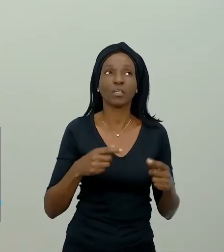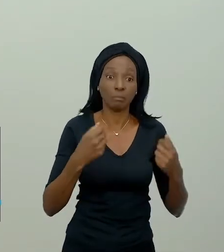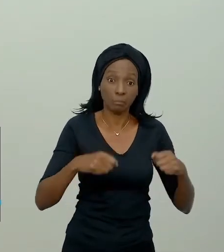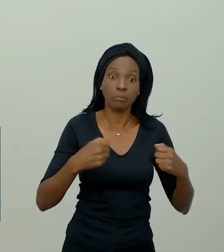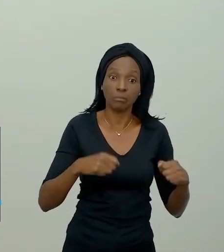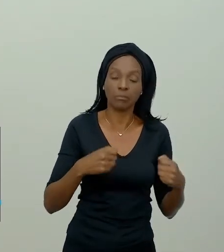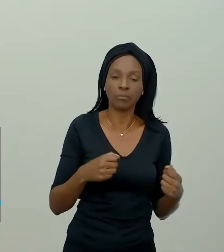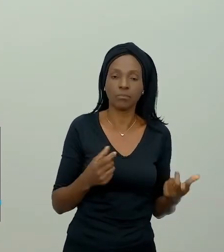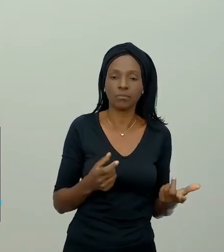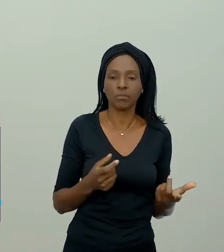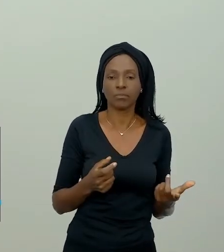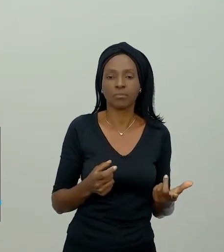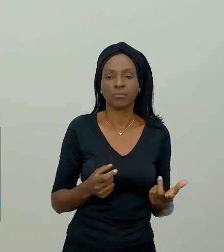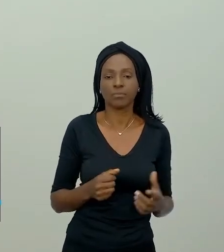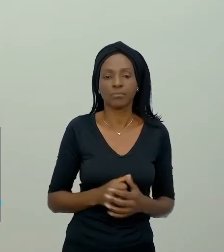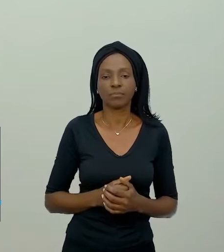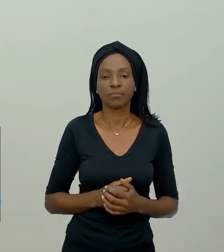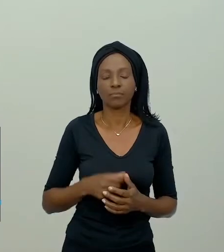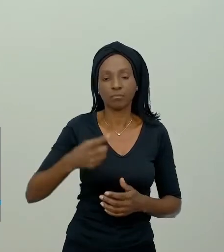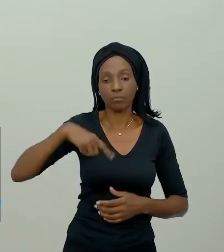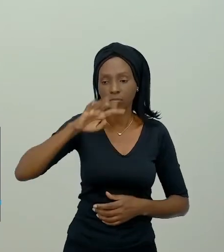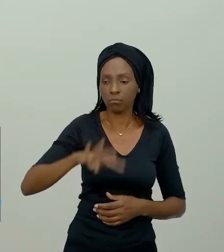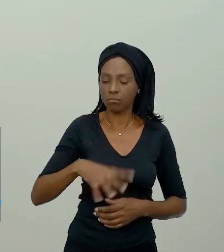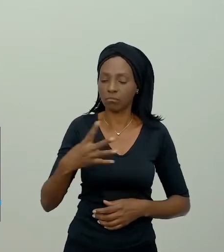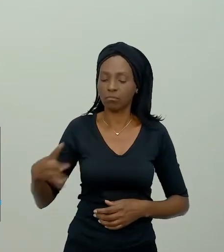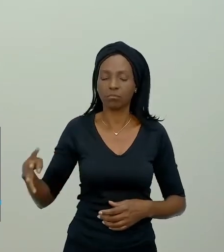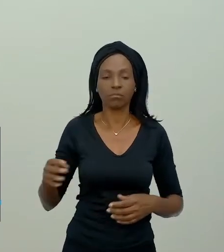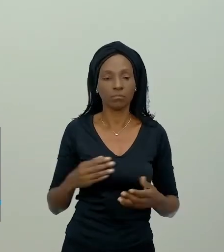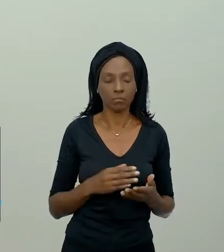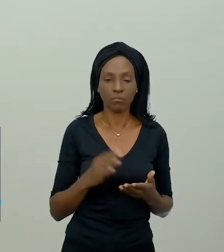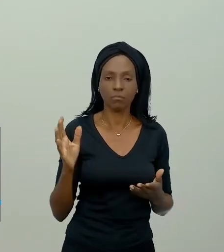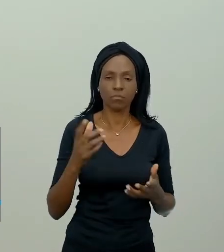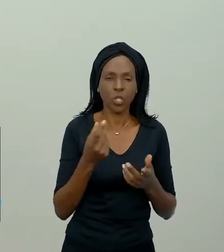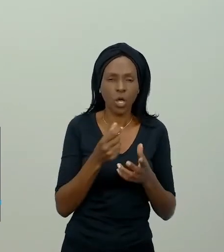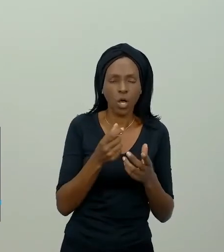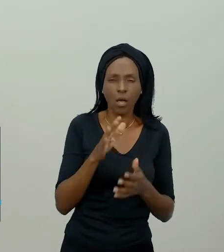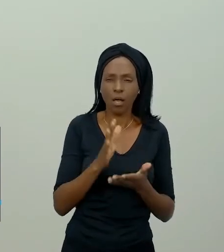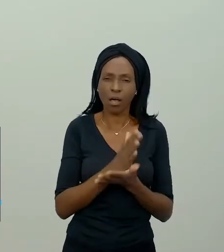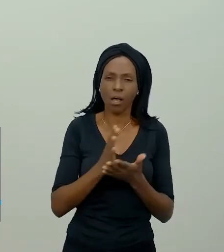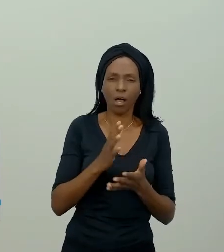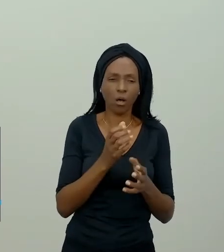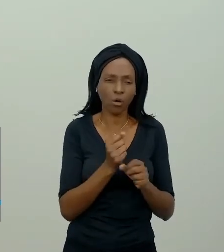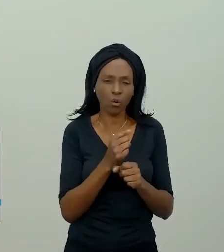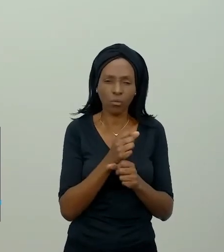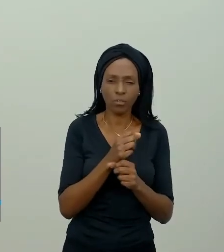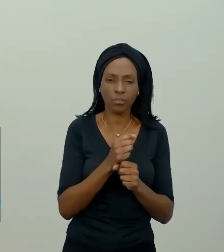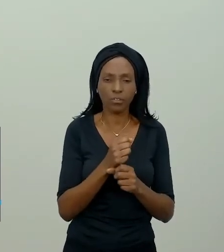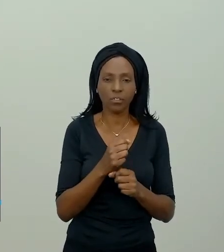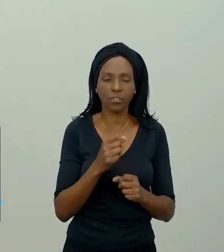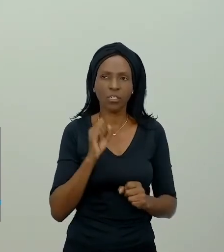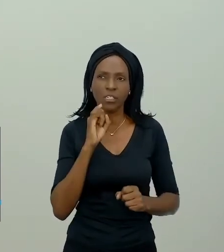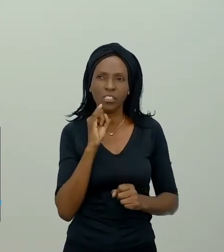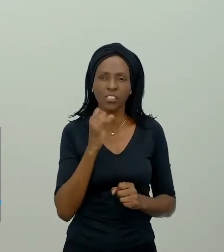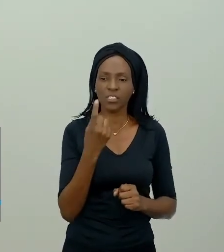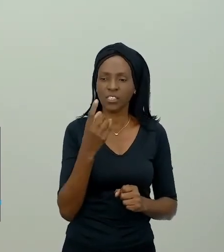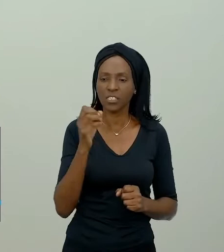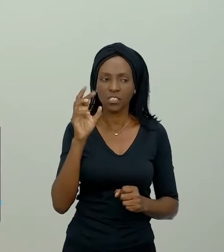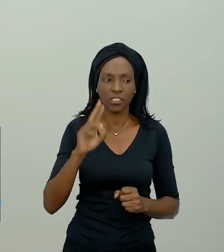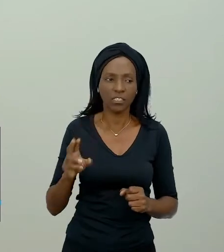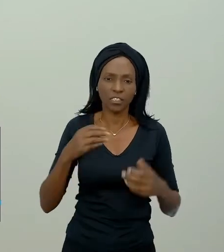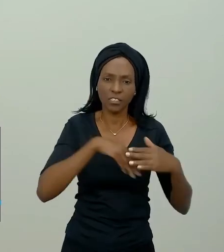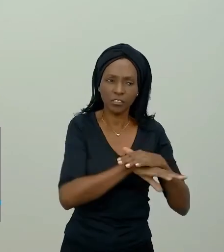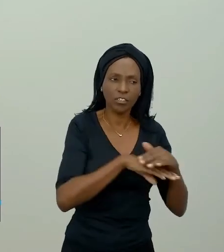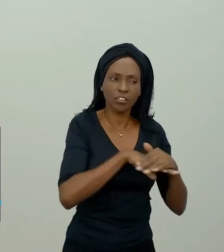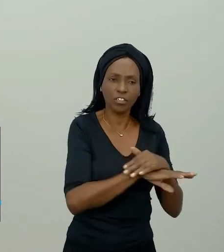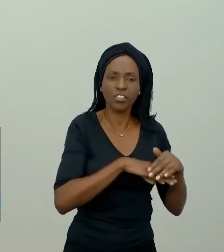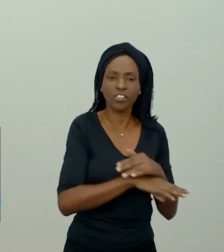os questionamentos, nós abrimos uma planilha, fizemos alguns cálculos lá, se a gente guardar R$10 até o final do ensino médio, quanto que a gente